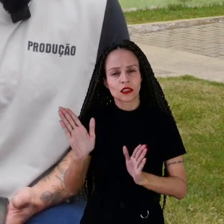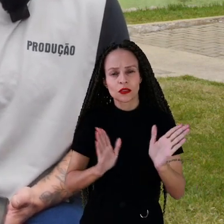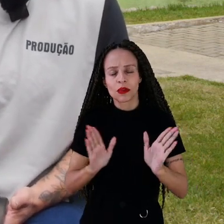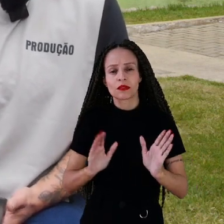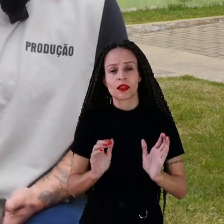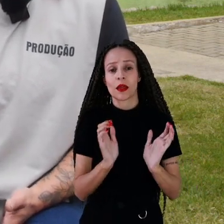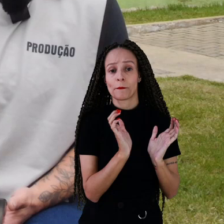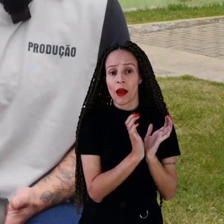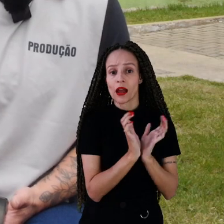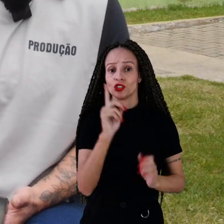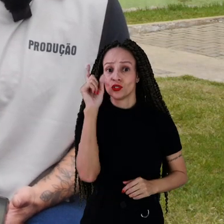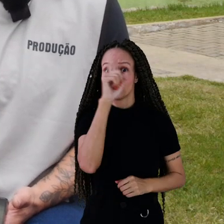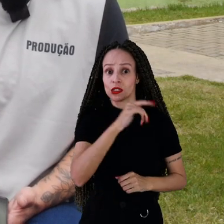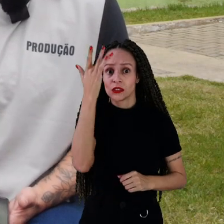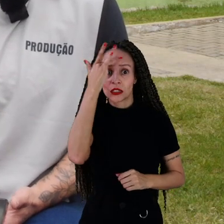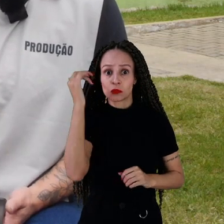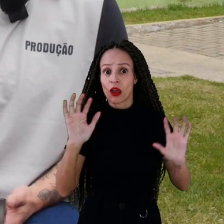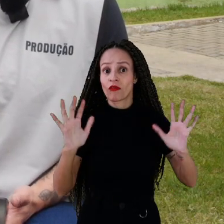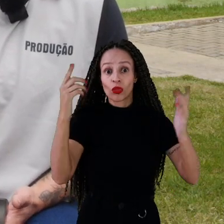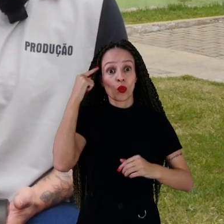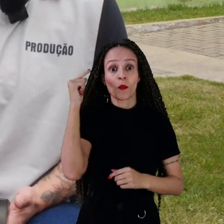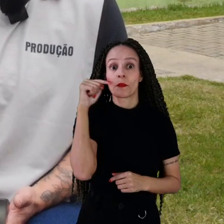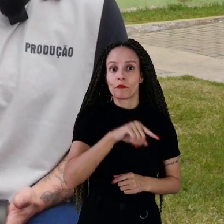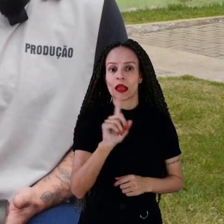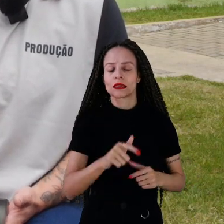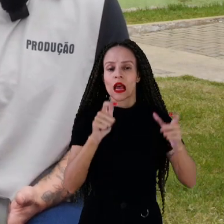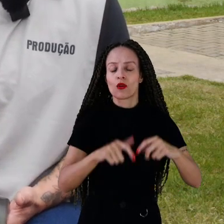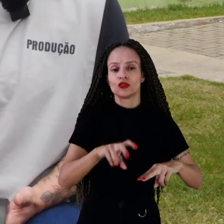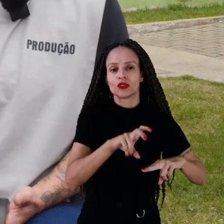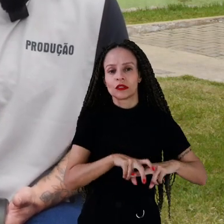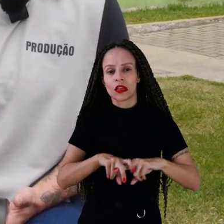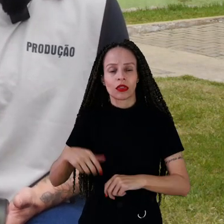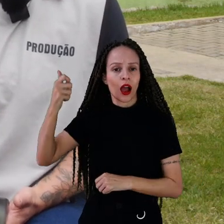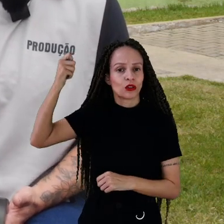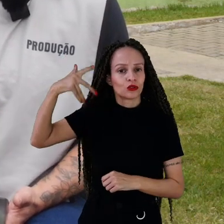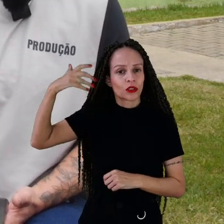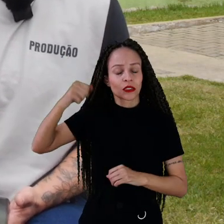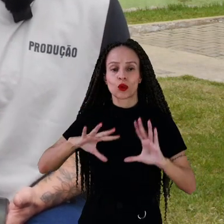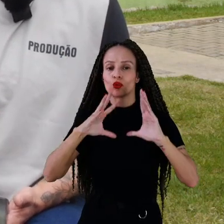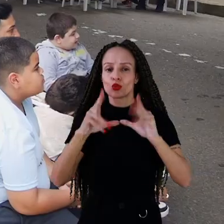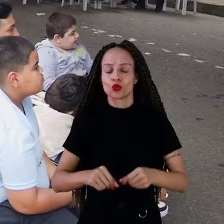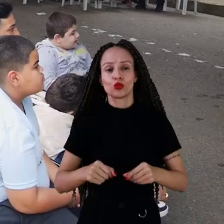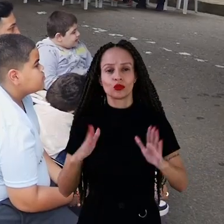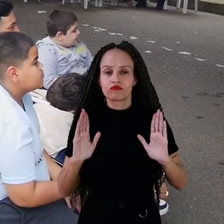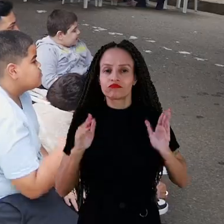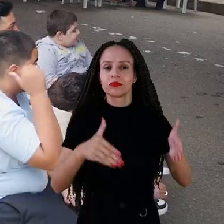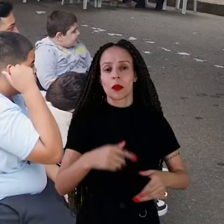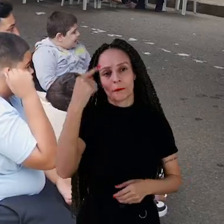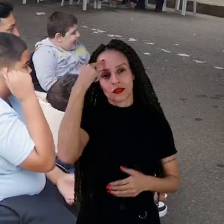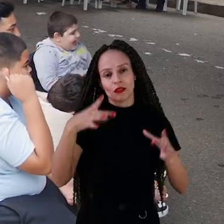na acessibilidade para a APAE, coisa que dificilmente o pessoal de evento pensar, aonde sentar, audiodescrição, foi